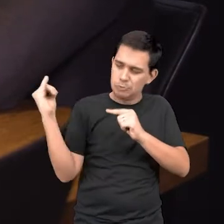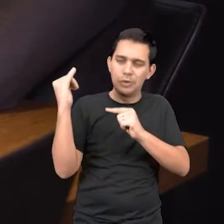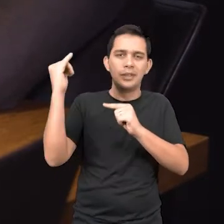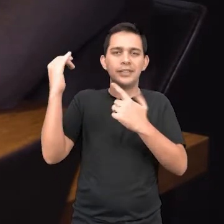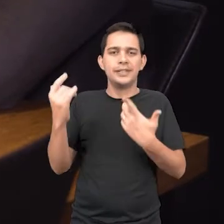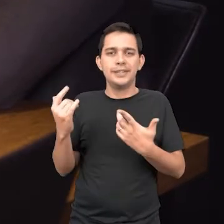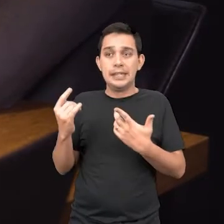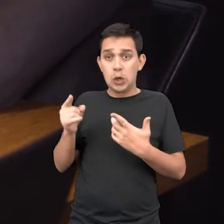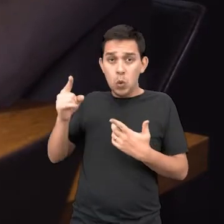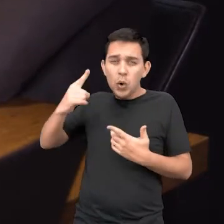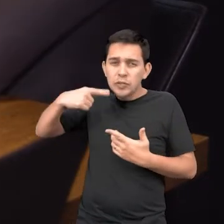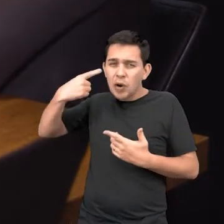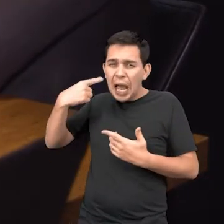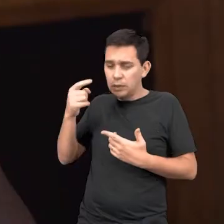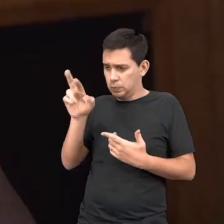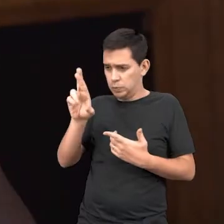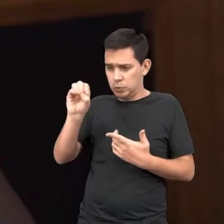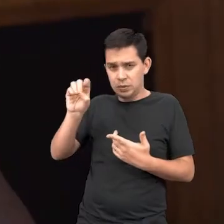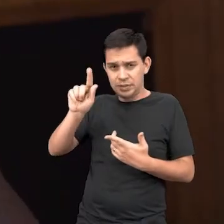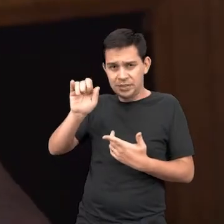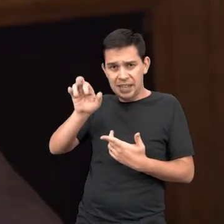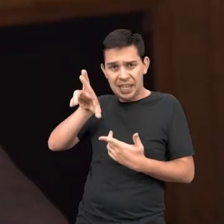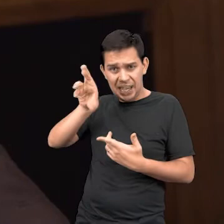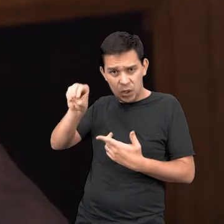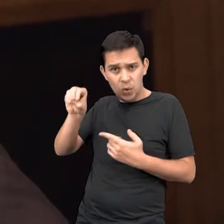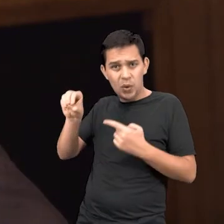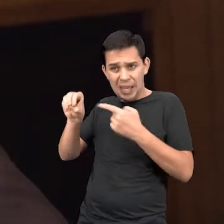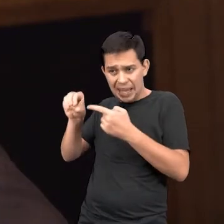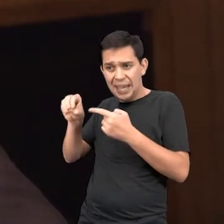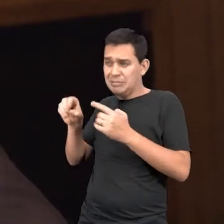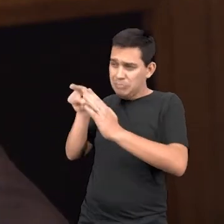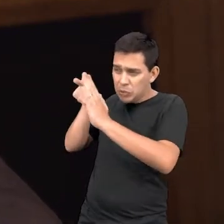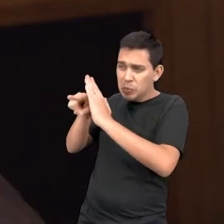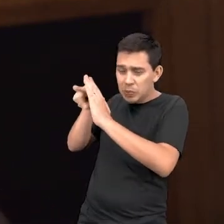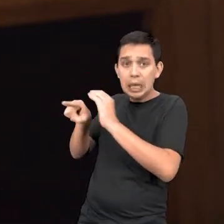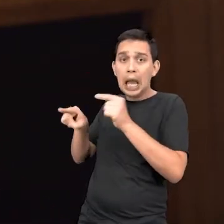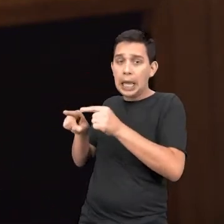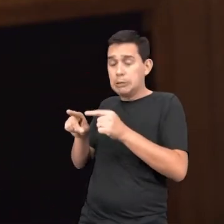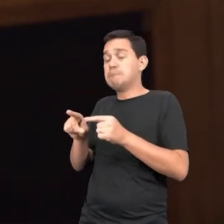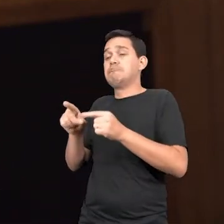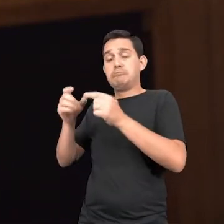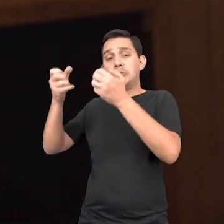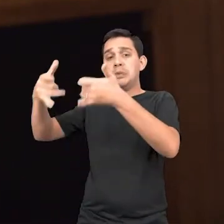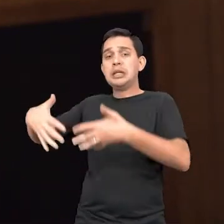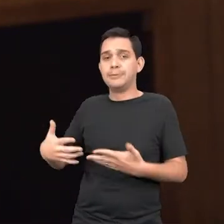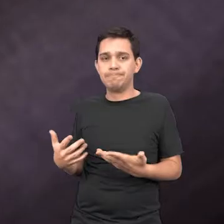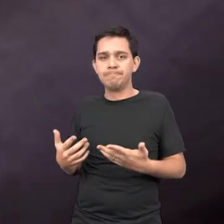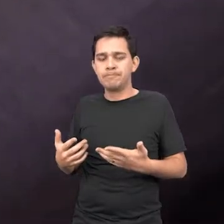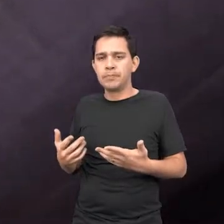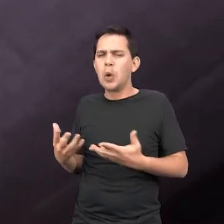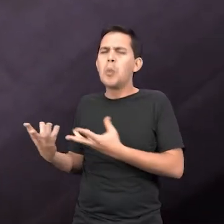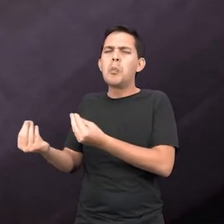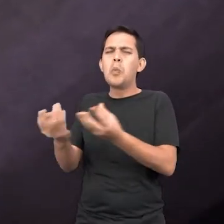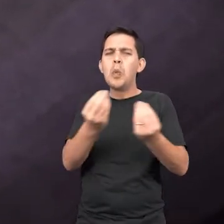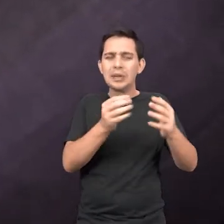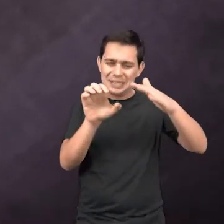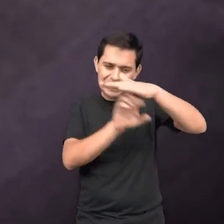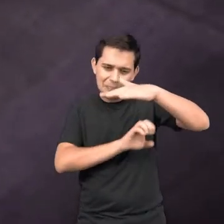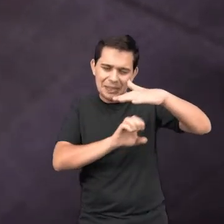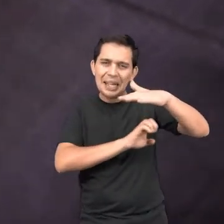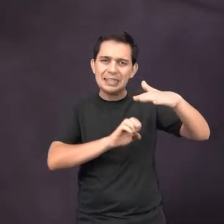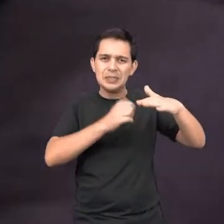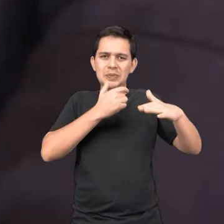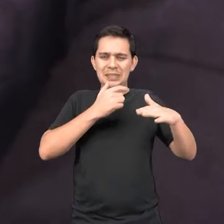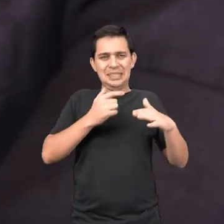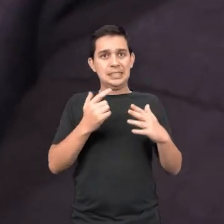advogado Rogério Dias Maciel. Ele conta que empregadores foram pegos de surpresa com a nova lei e muitos não sabem